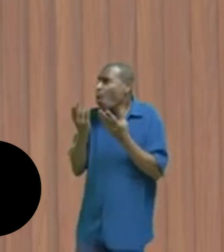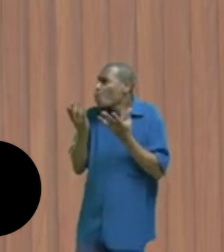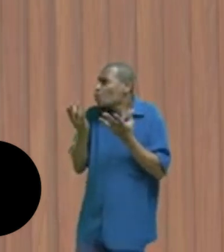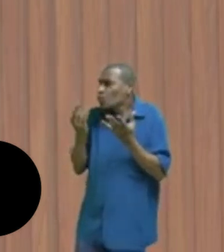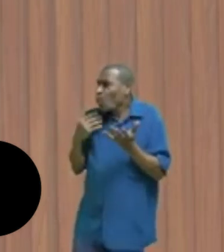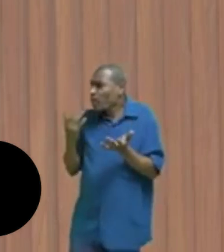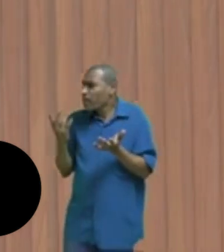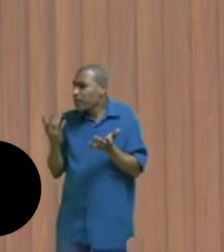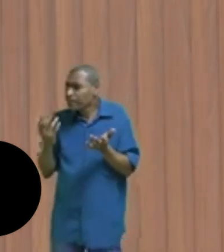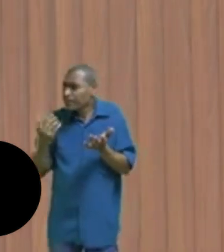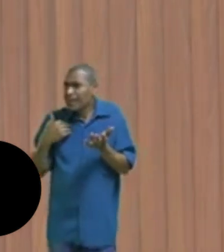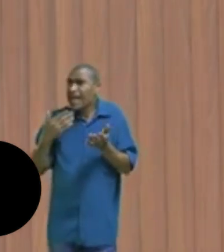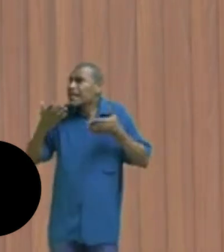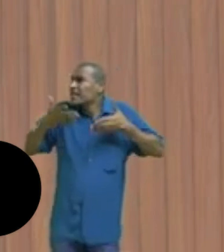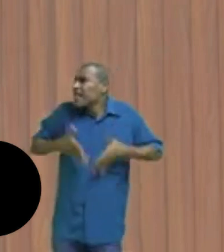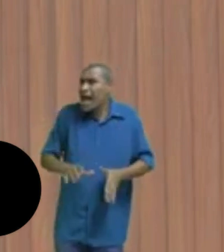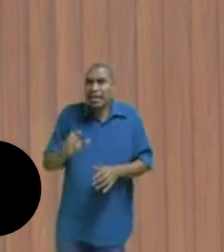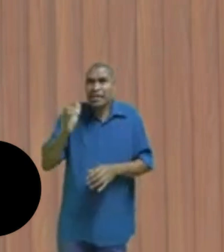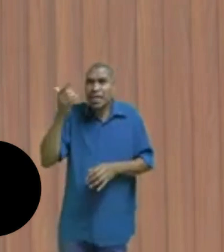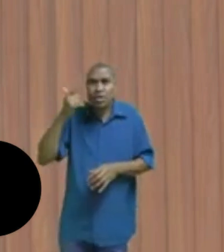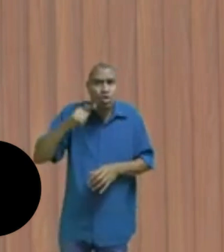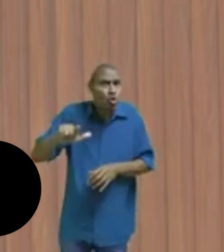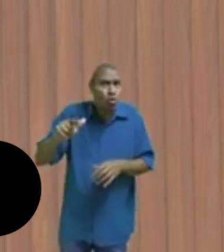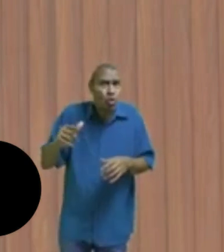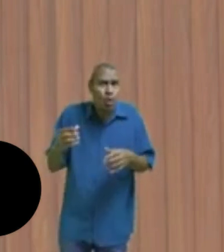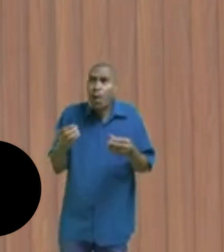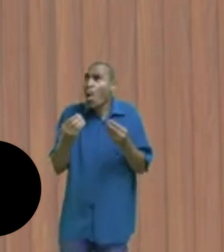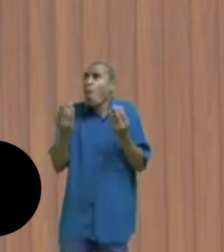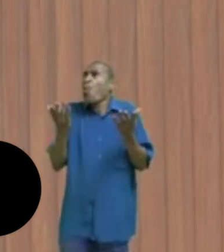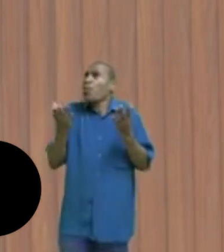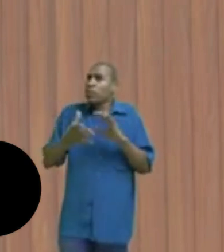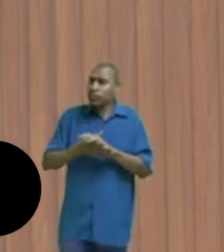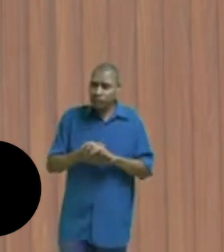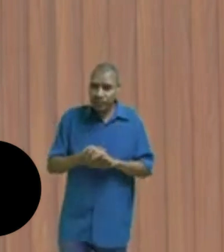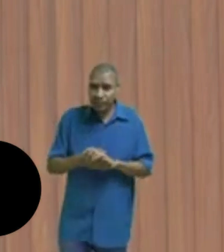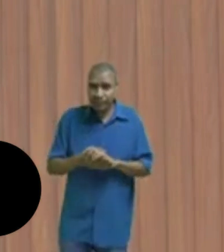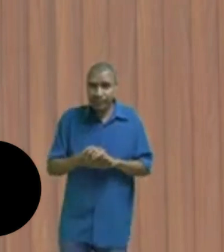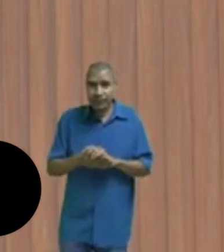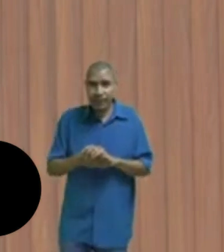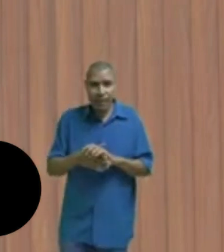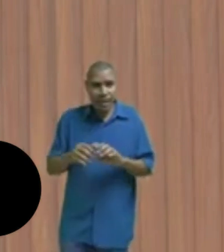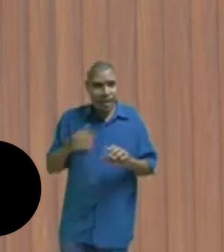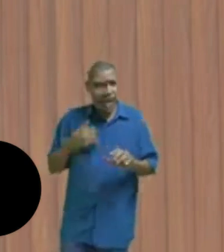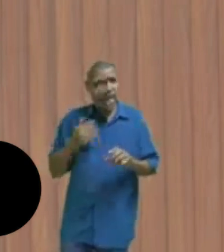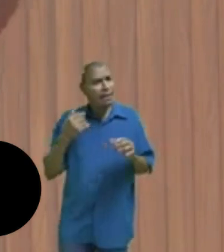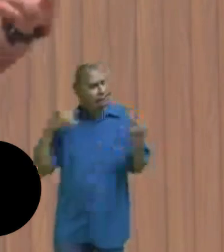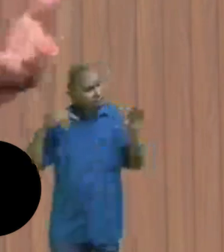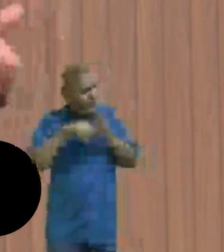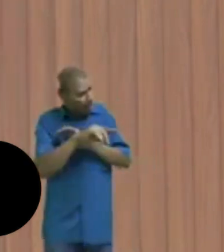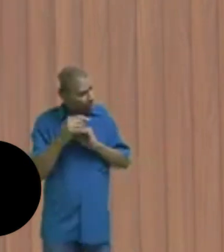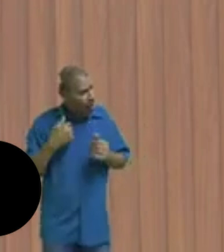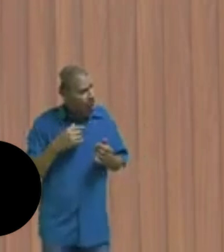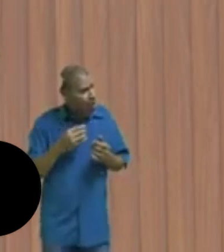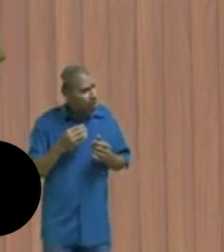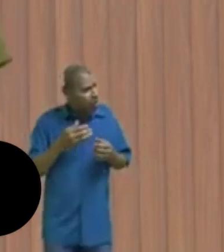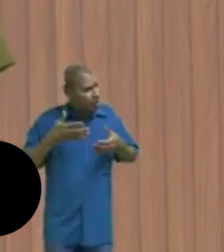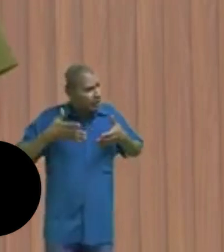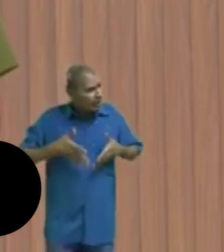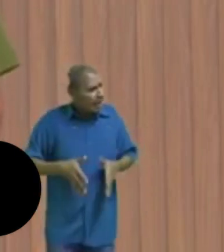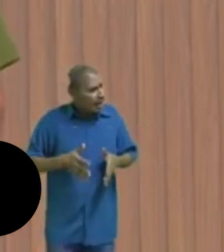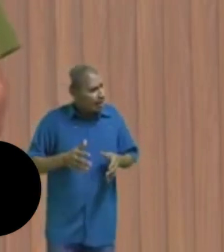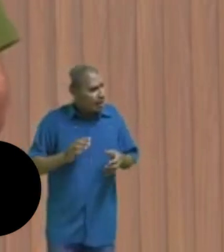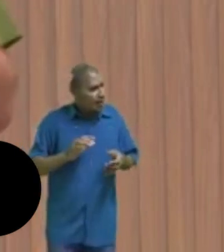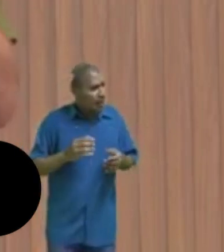ouvido falar sobre novo nascimento, sobre nascer outra vez. Ele chegou a indagar se era necessário voltar ao ventre da sua